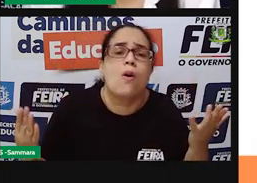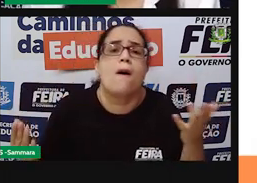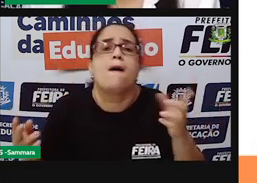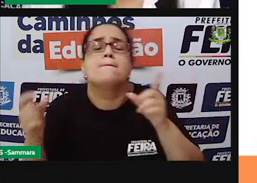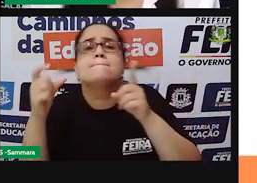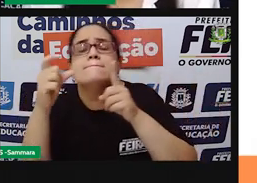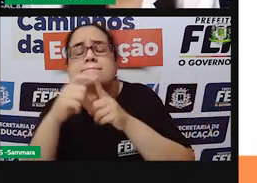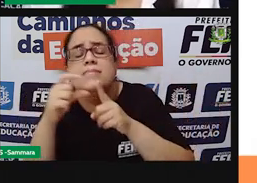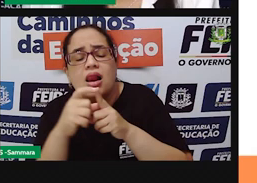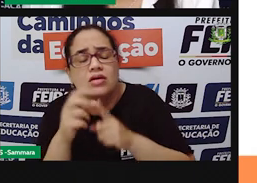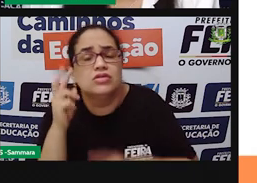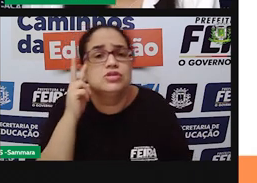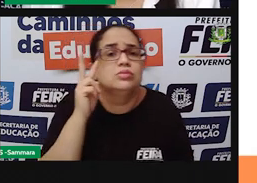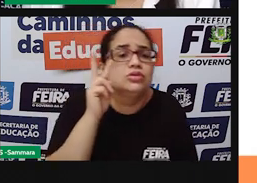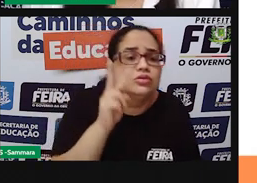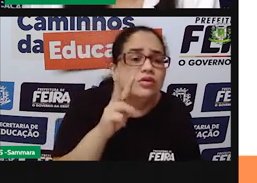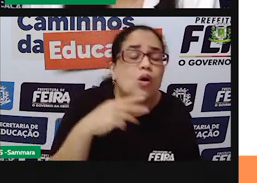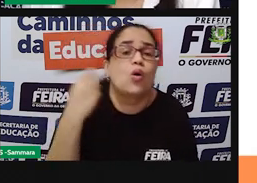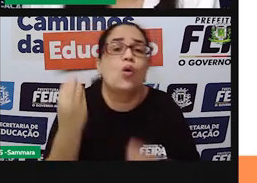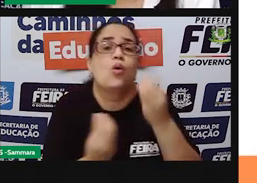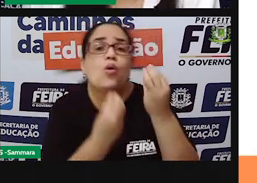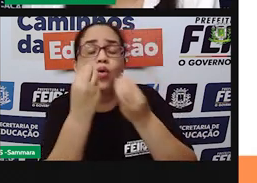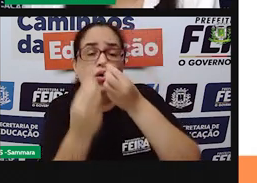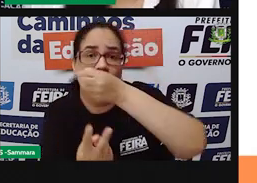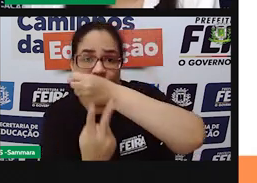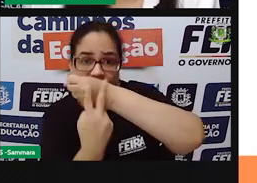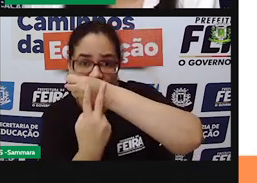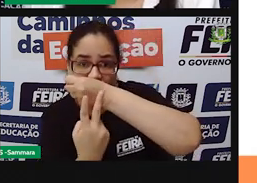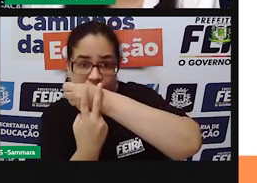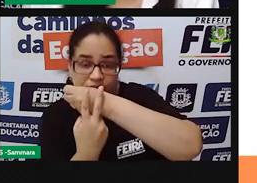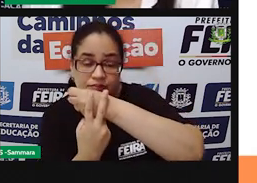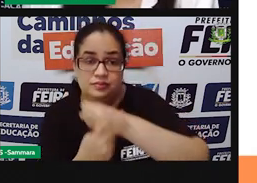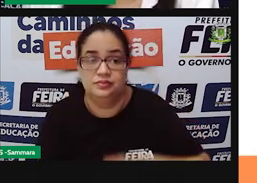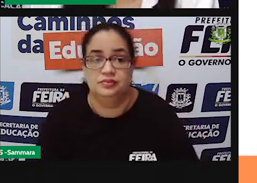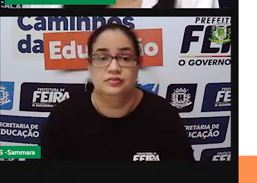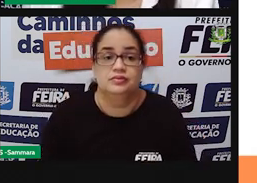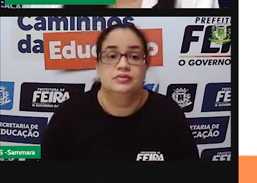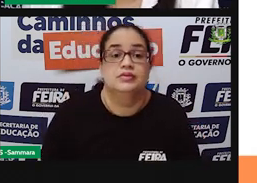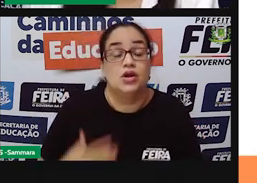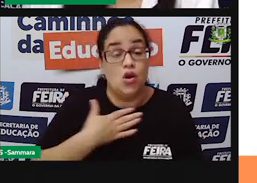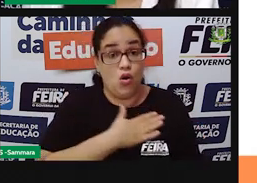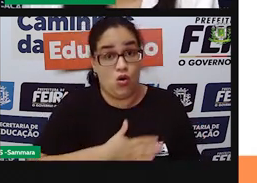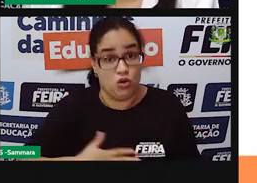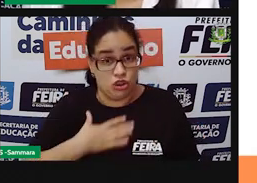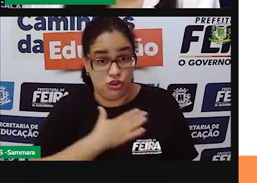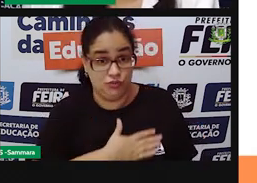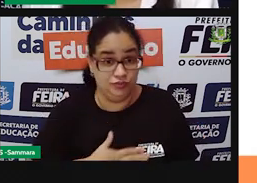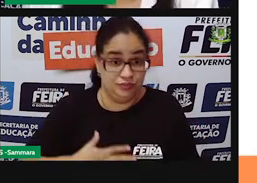né, identificar como verbo? Olha, gostam,